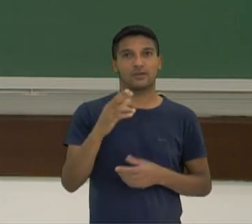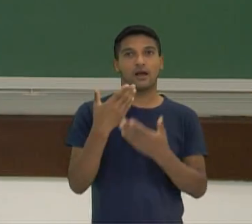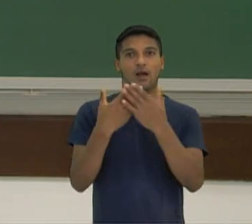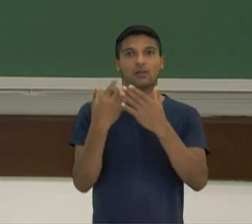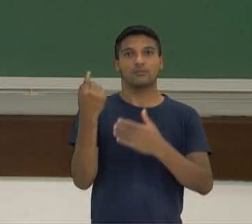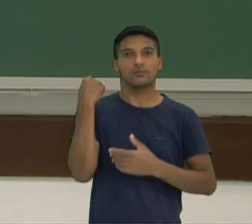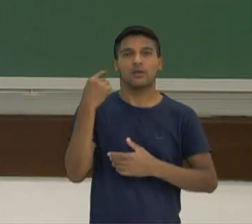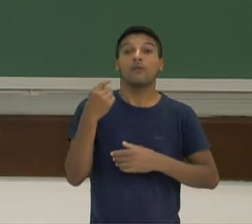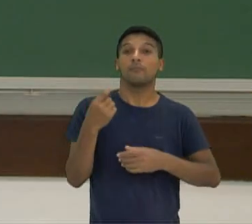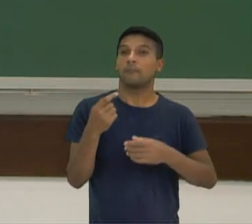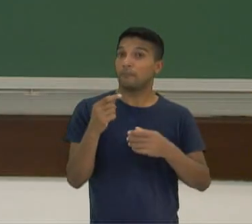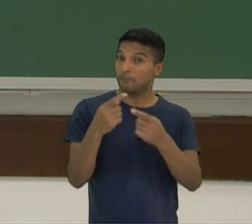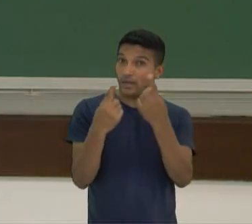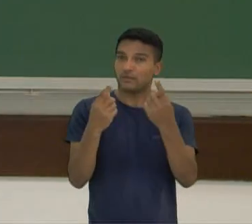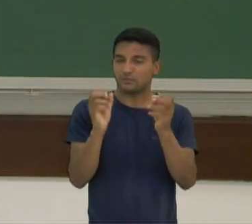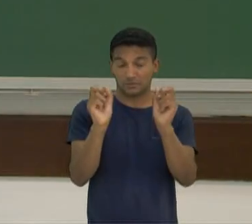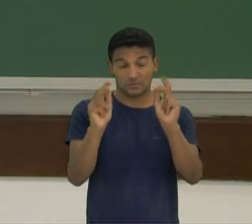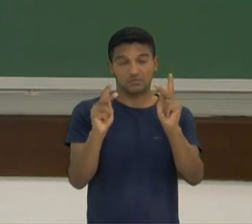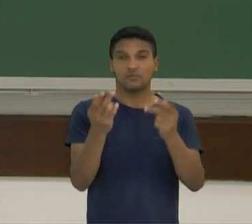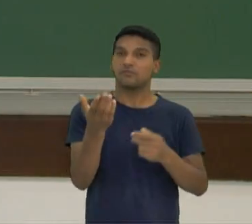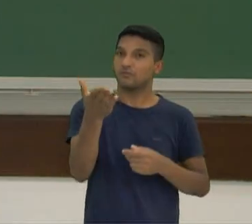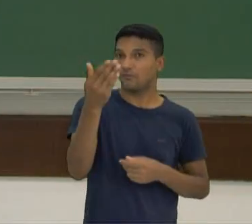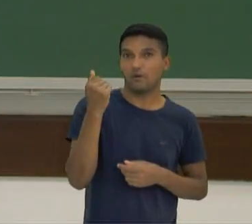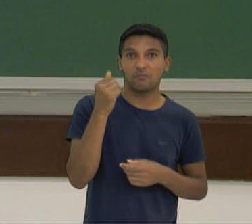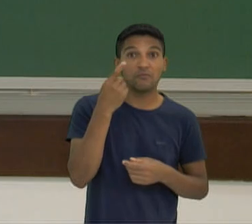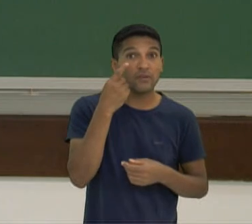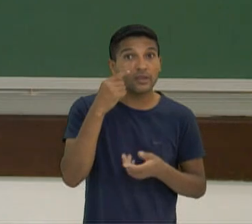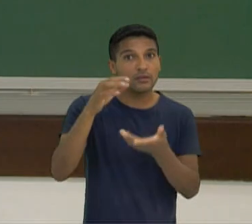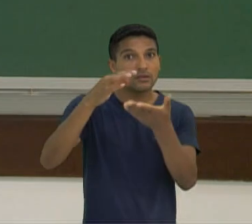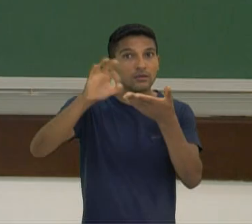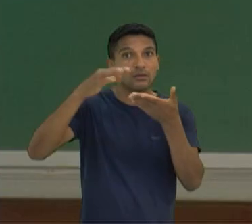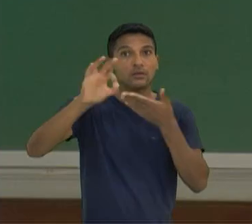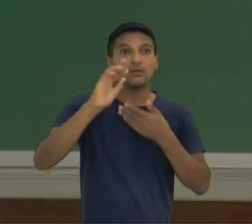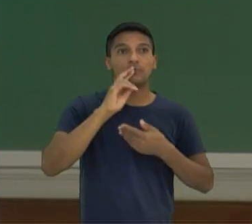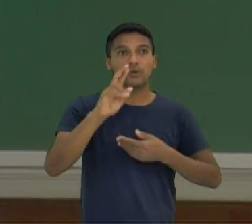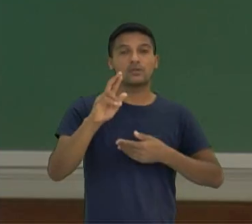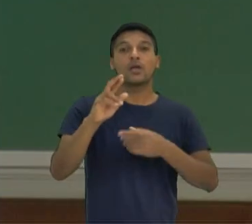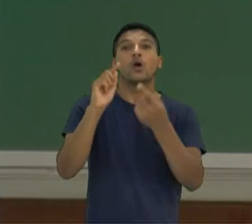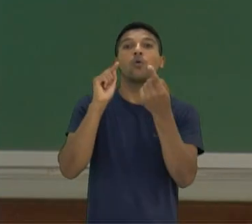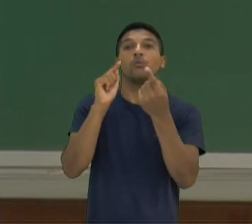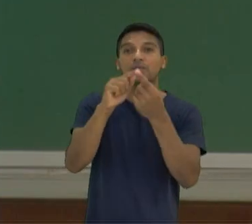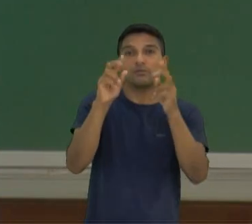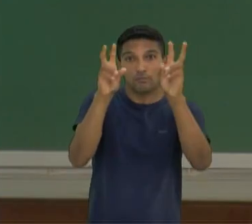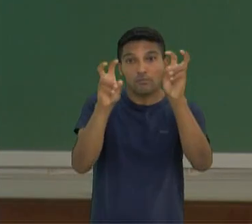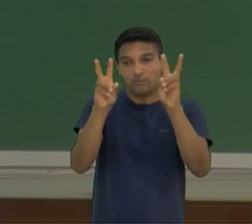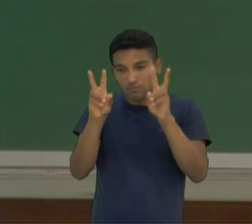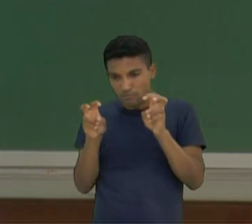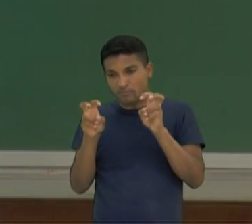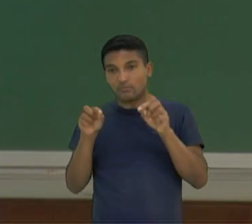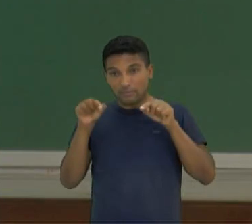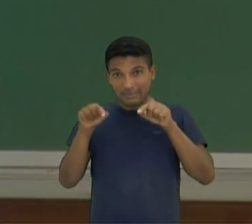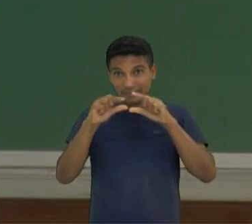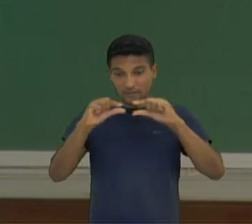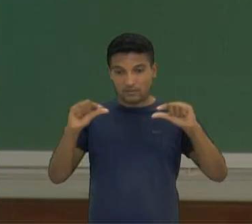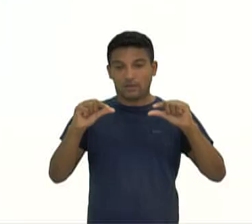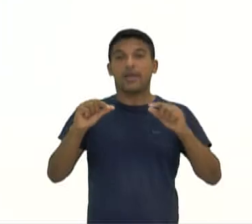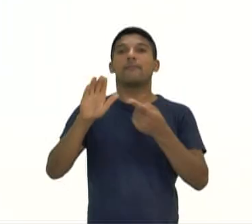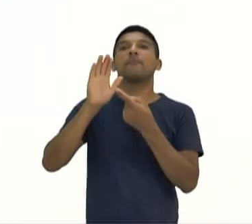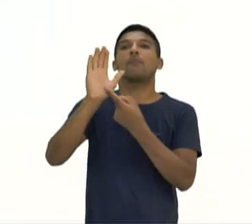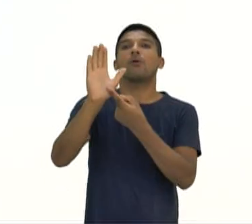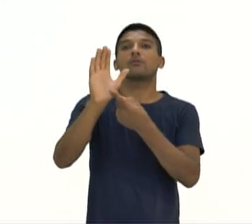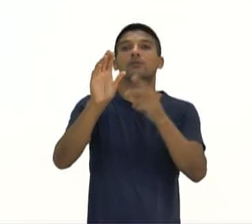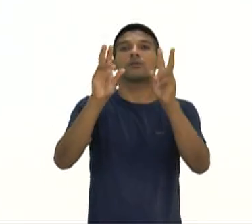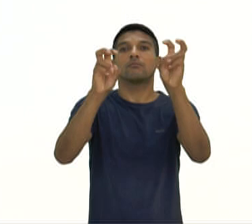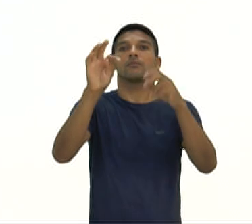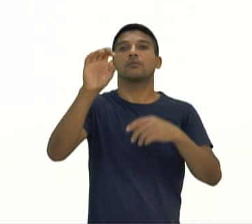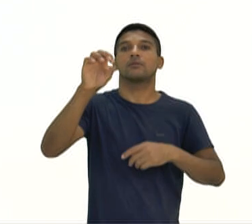agora. Qual é o objetivo? O subtítulo tem a finalidade de apresentar o tema e o entrevistado, trazendo informações sobre